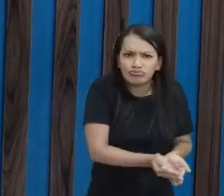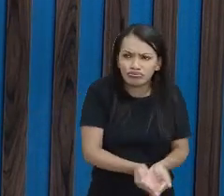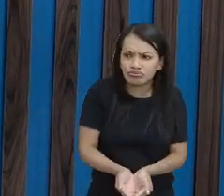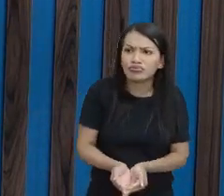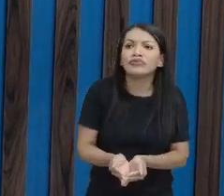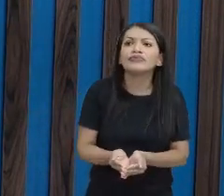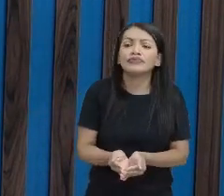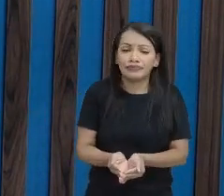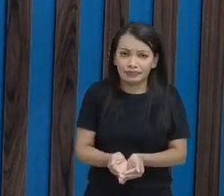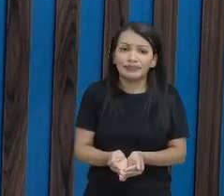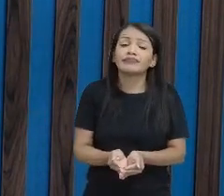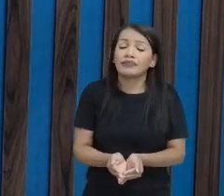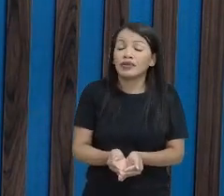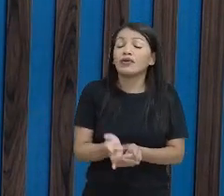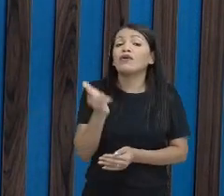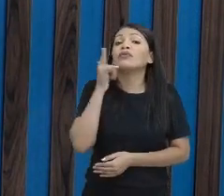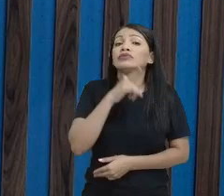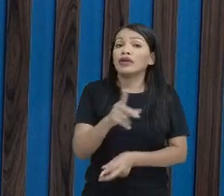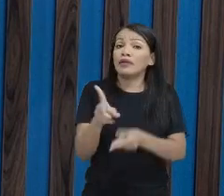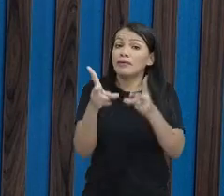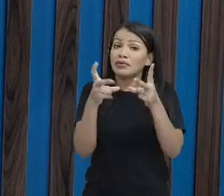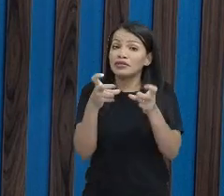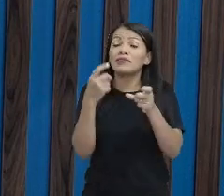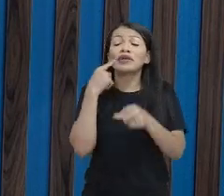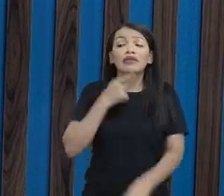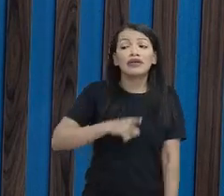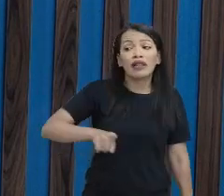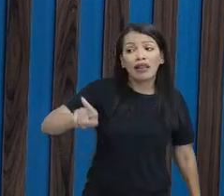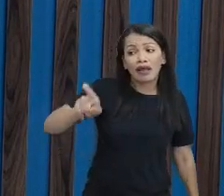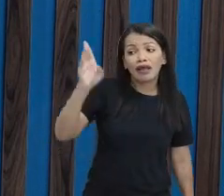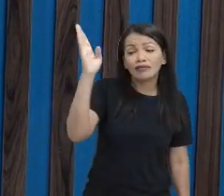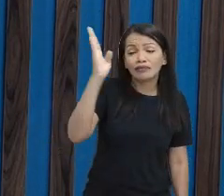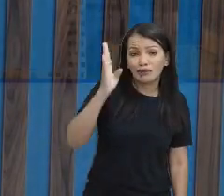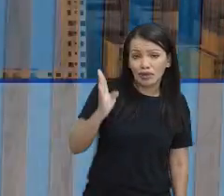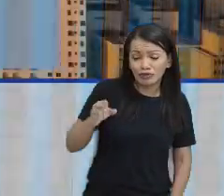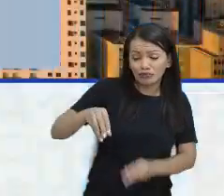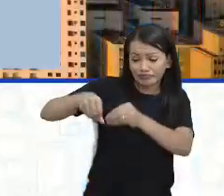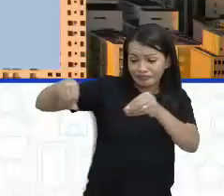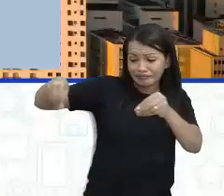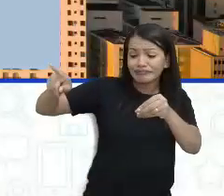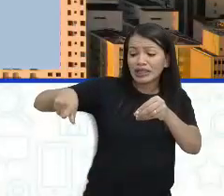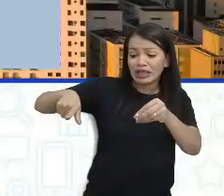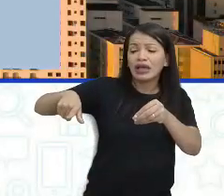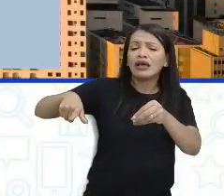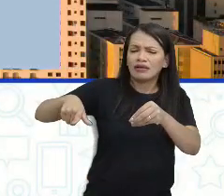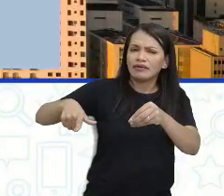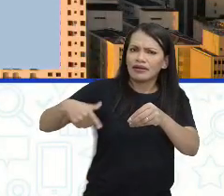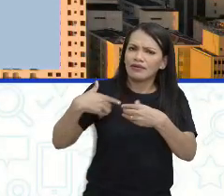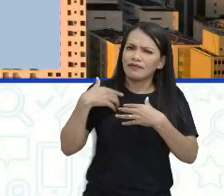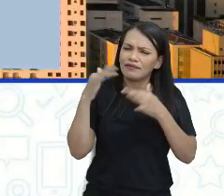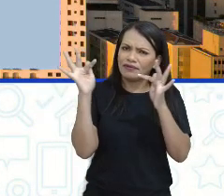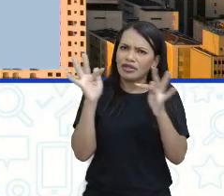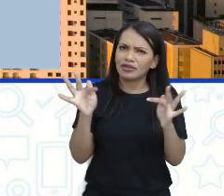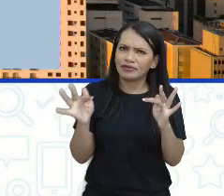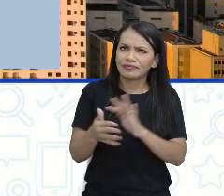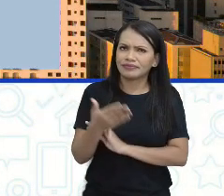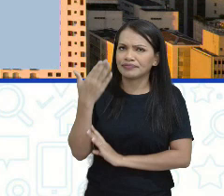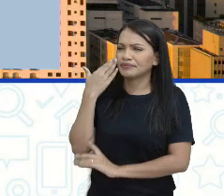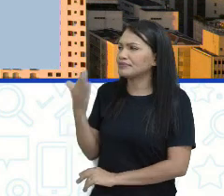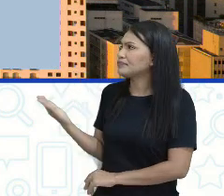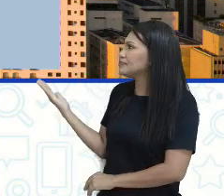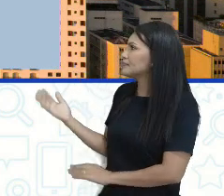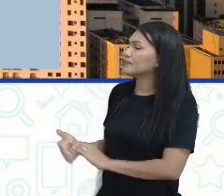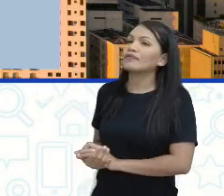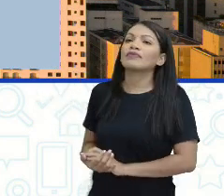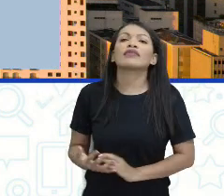como a gente consegue perceber no poema. E aí, o segundo poema que vamos ler hoje é Canto de Regresso à Pátria, de Oswald de Andrade,